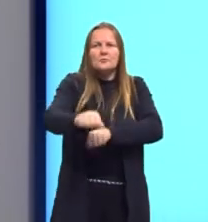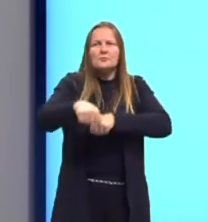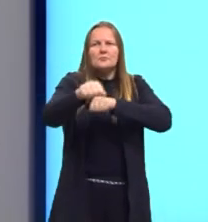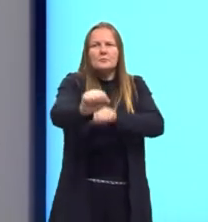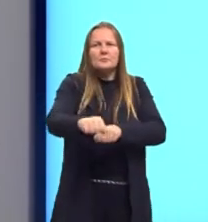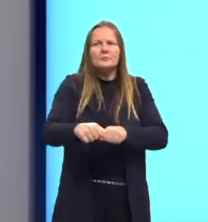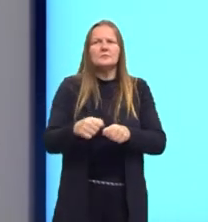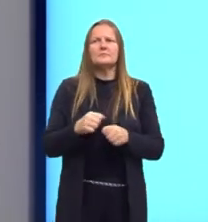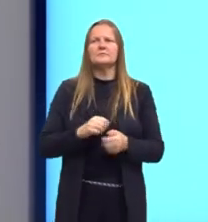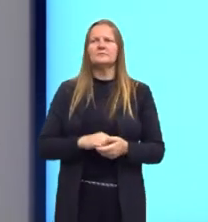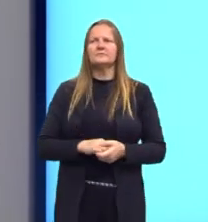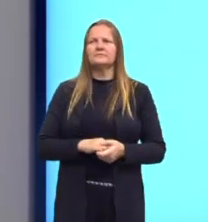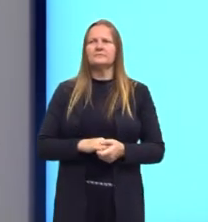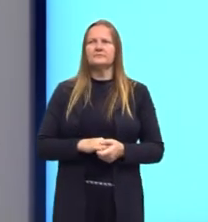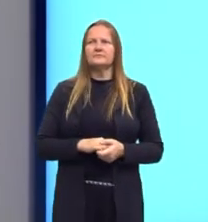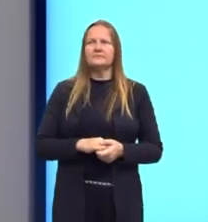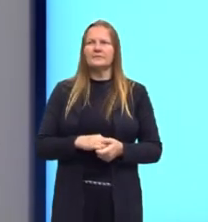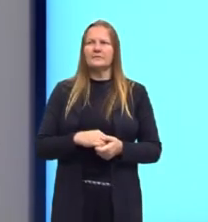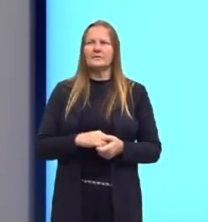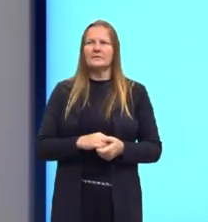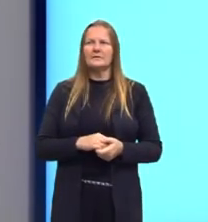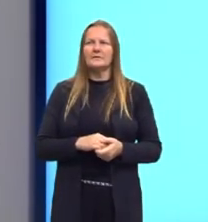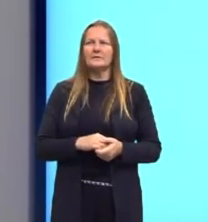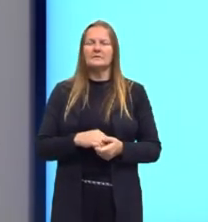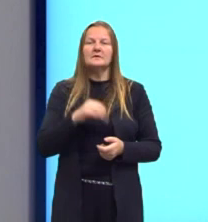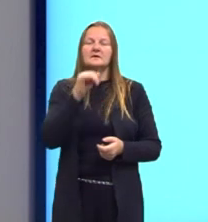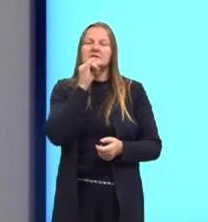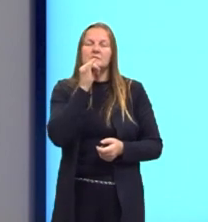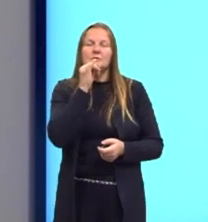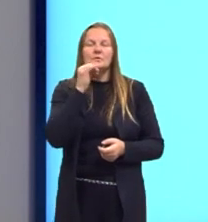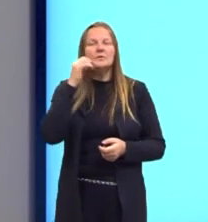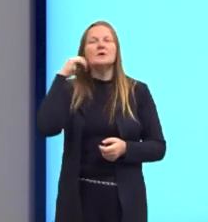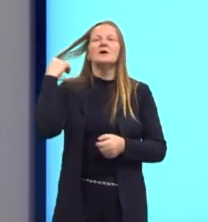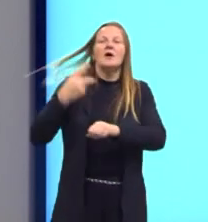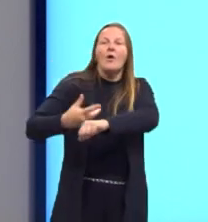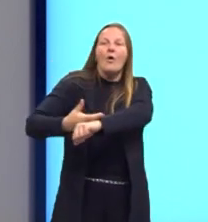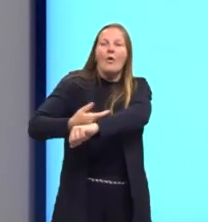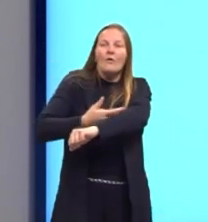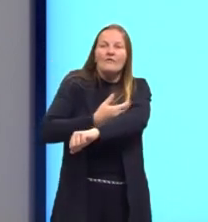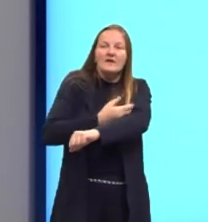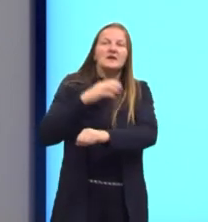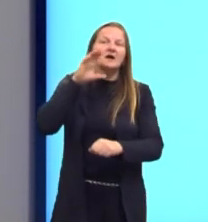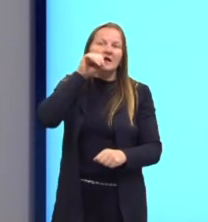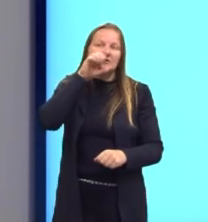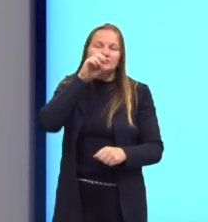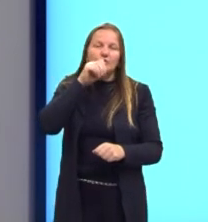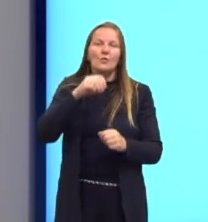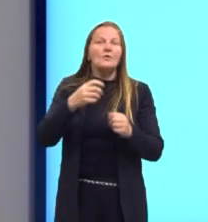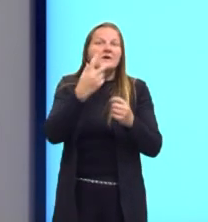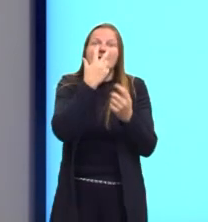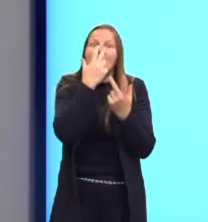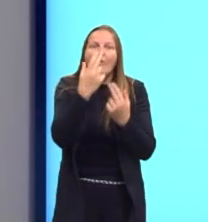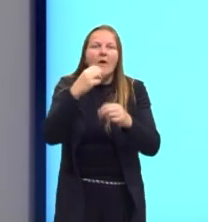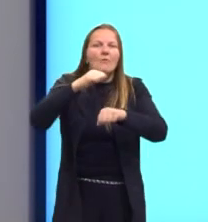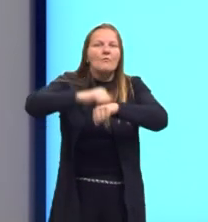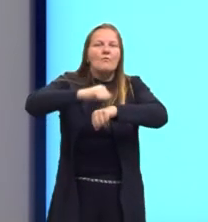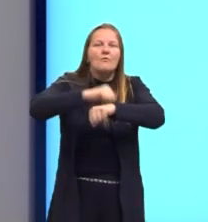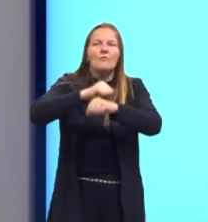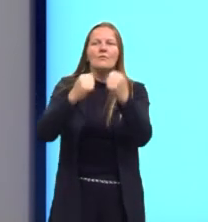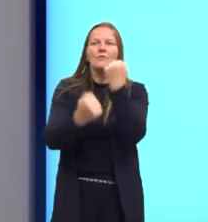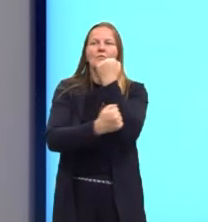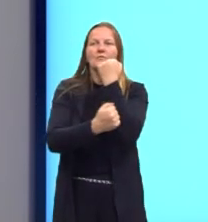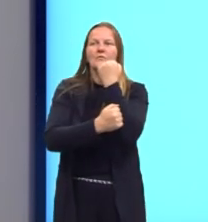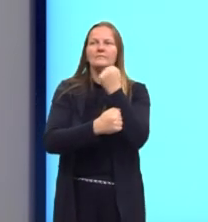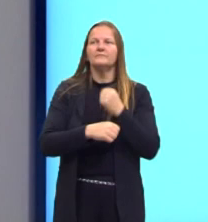da estrutura né correr um exemplo ovelha e o cão o mesmo osso só que modificado e